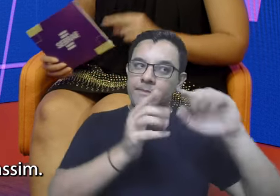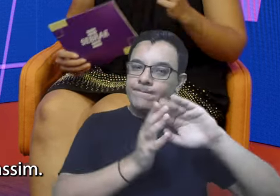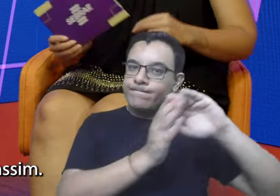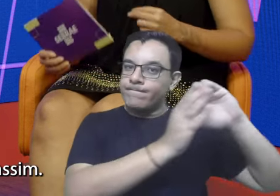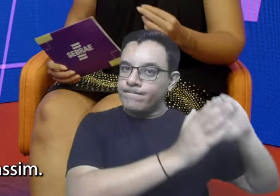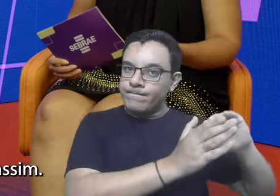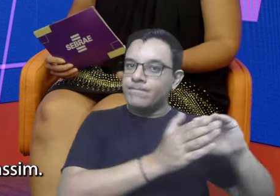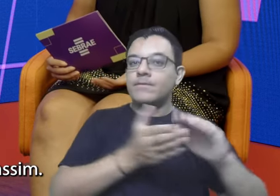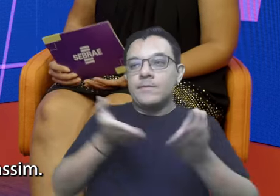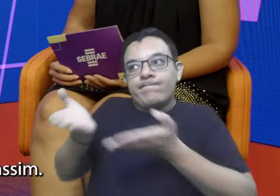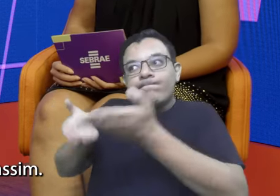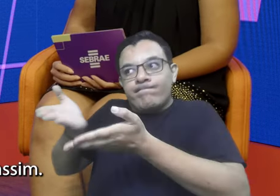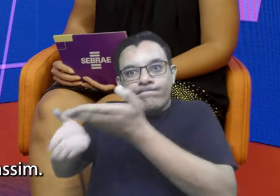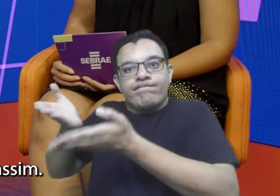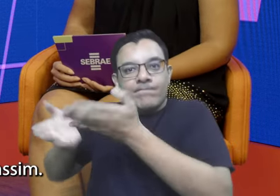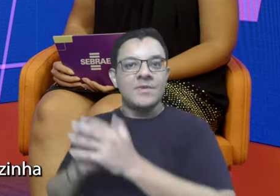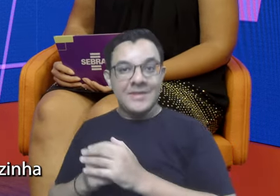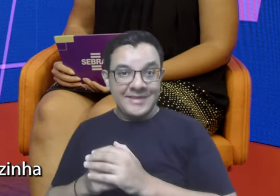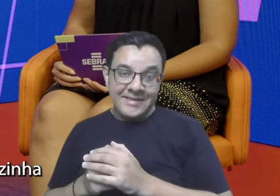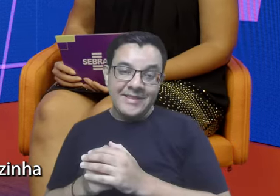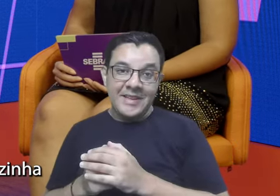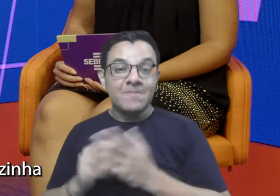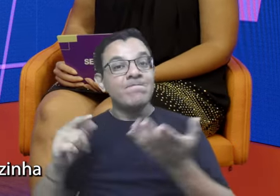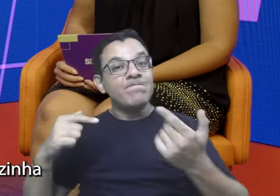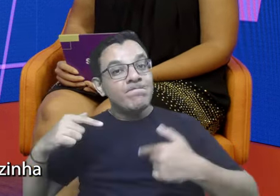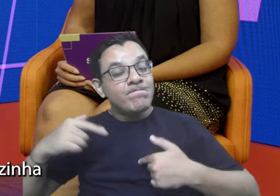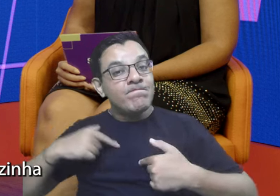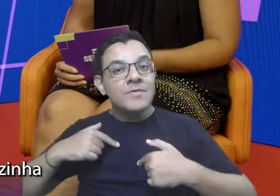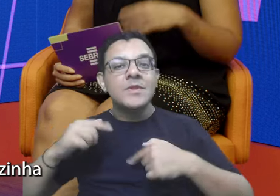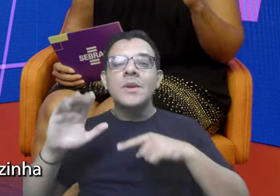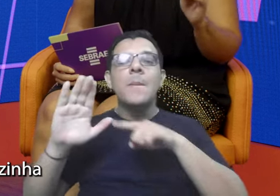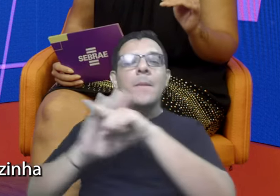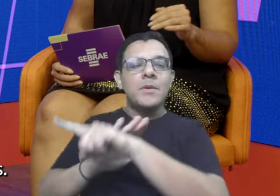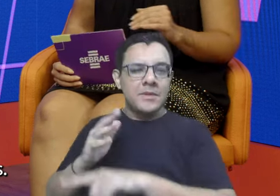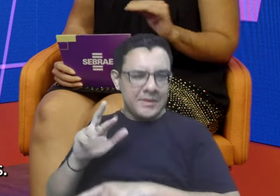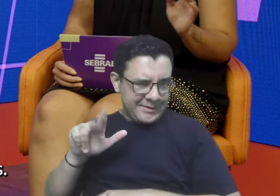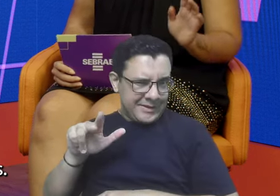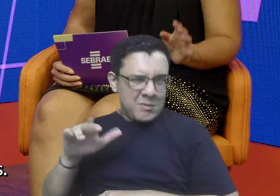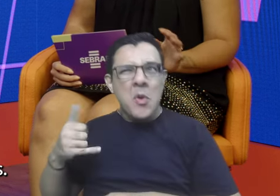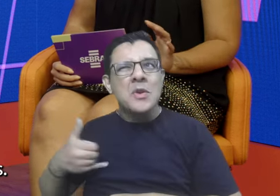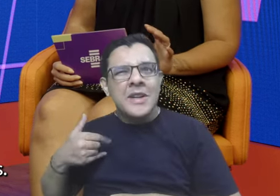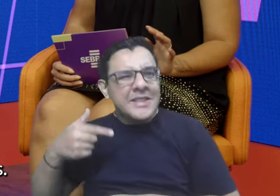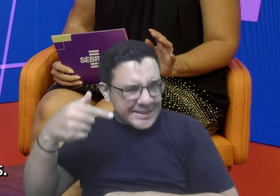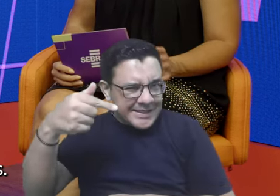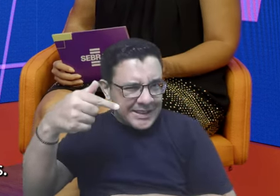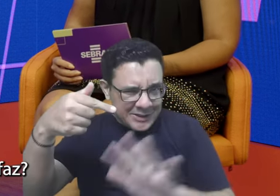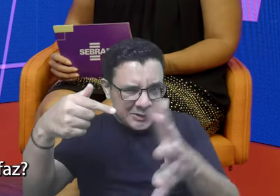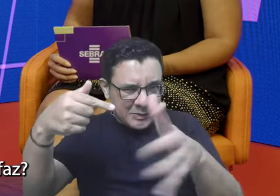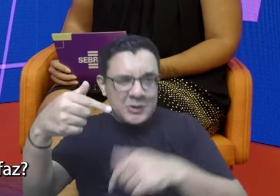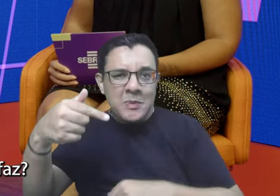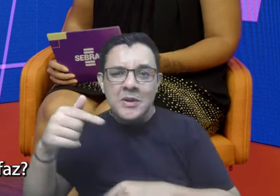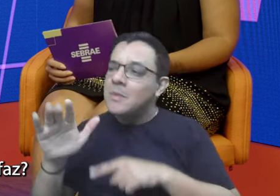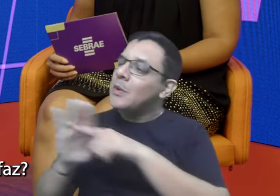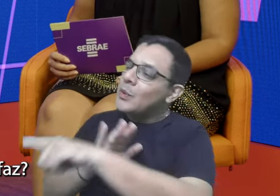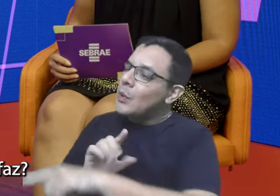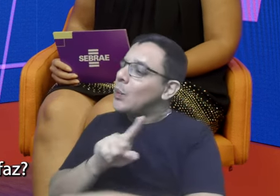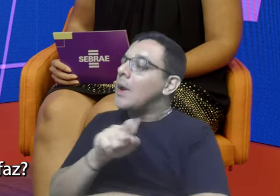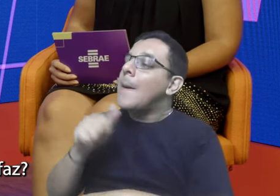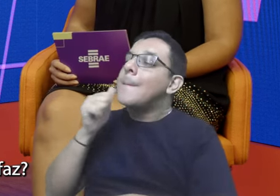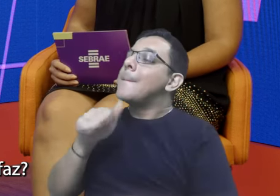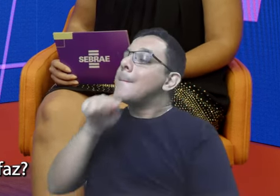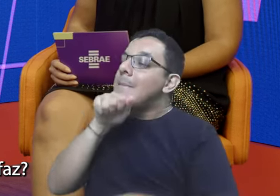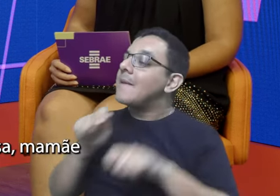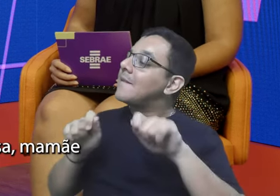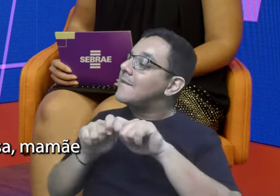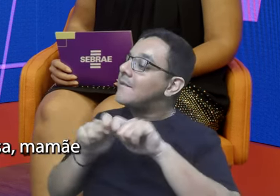deles porque foi um atrás do outro assim e aí uma vez eu perguntei pra minha irmãzinha ela devia ter uns 7 anos falei o que que a mamãe